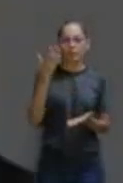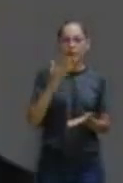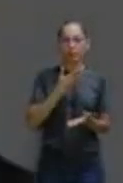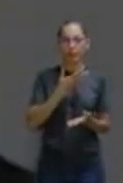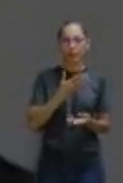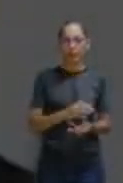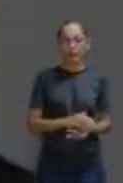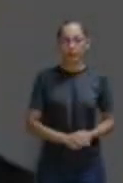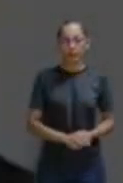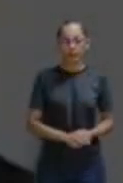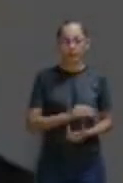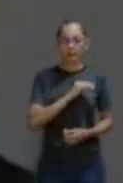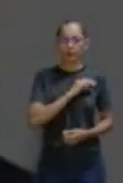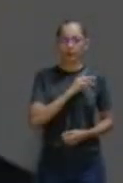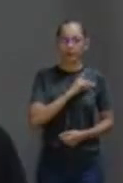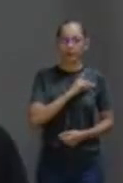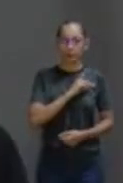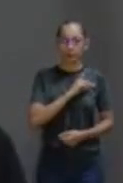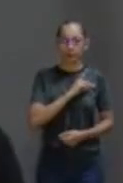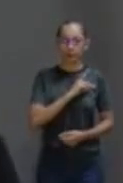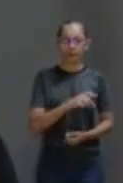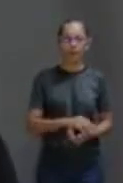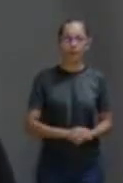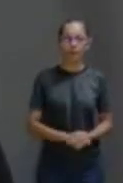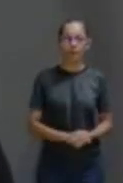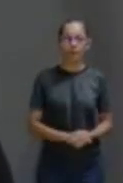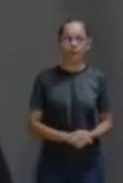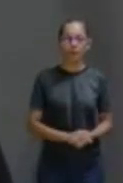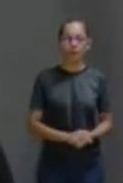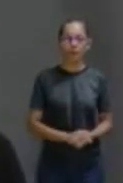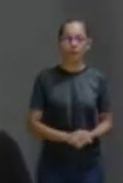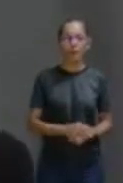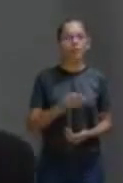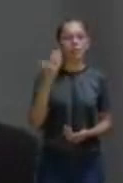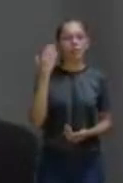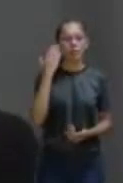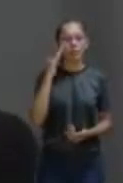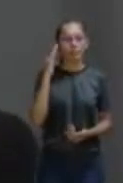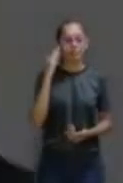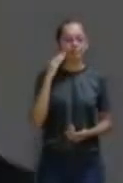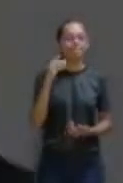O Ministério Público Eleitoral adotou o entendimento no mesmo sentido,